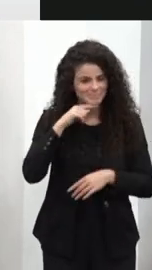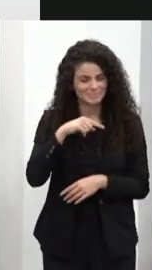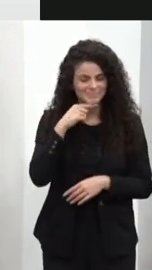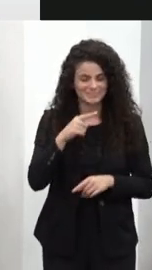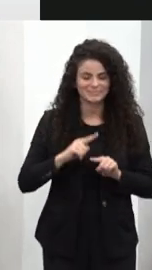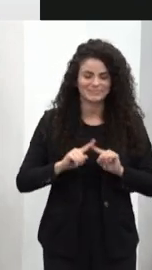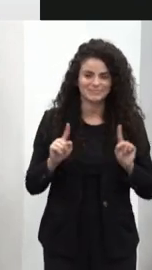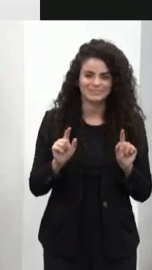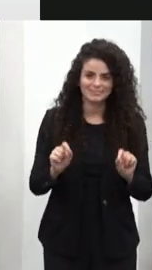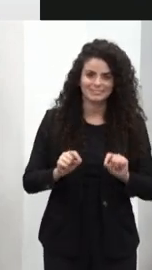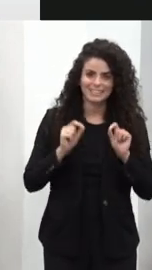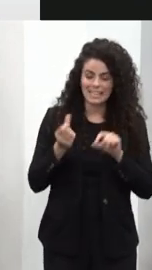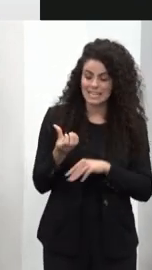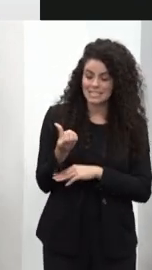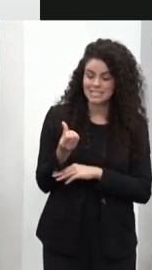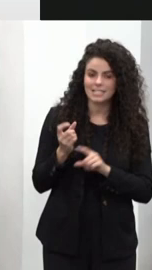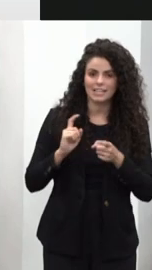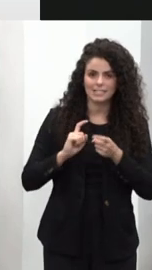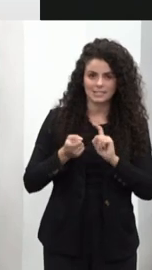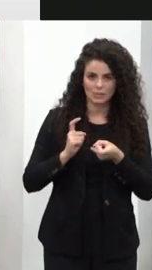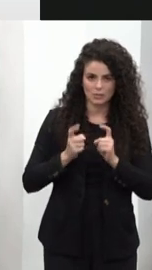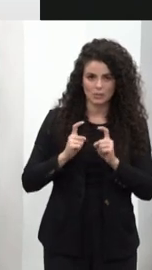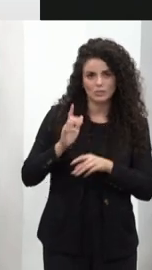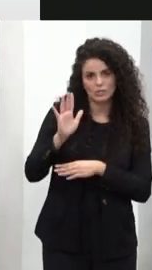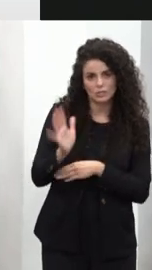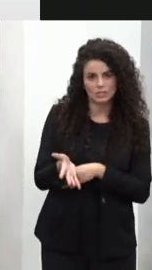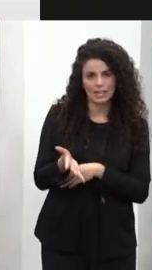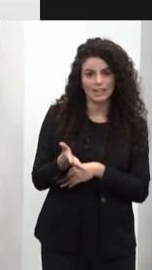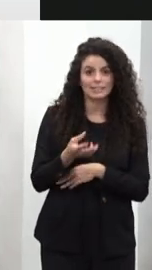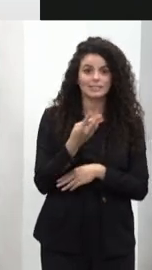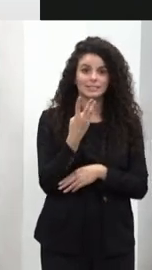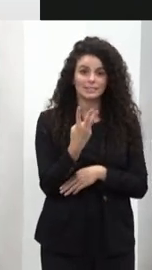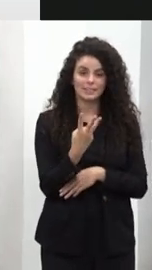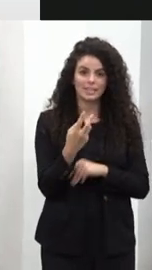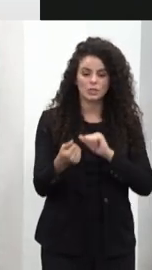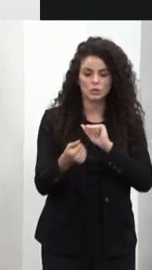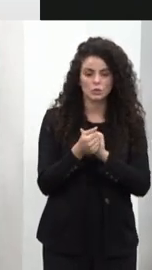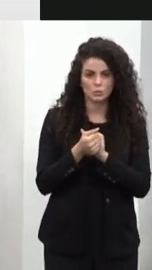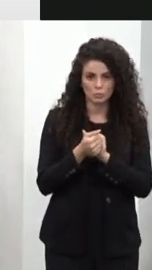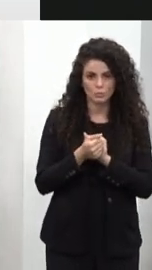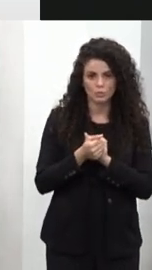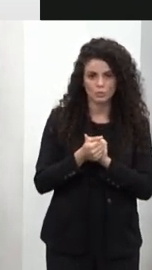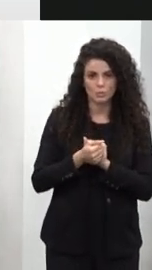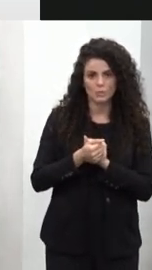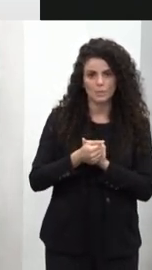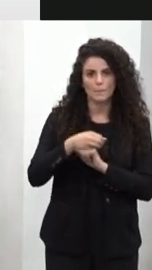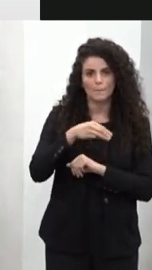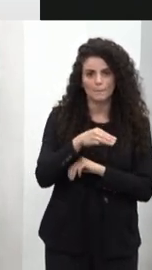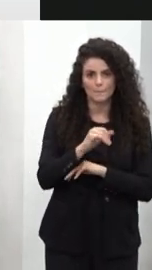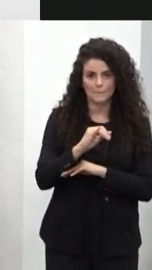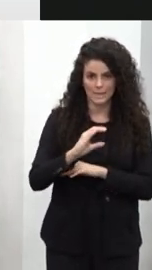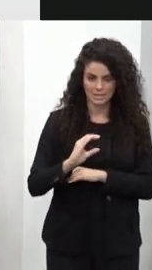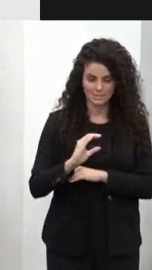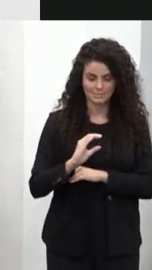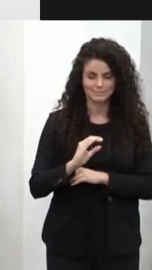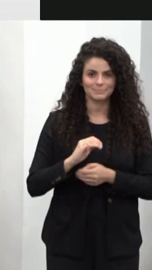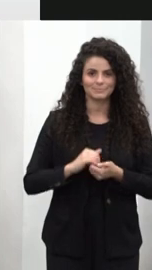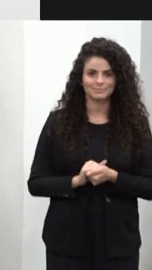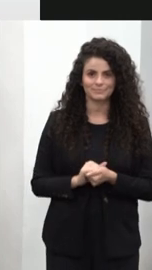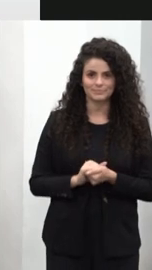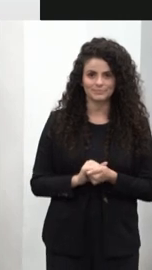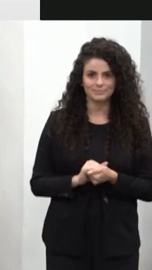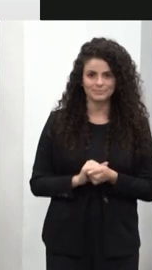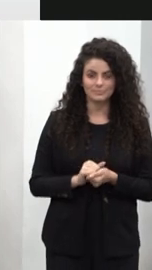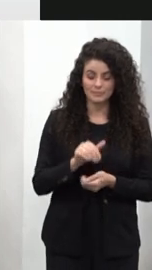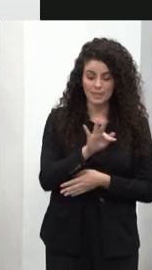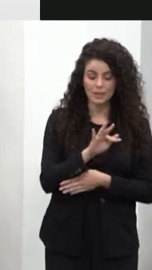é seis reuniões seis reuniões já foram seis reuniões de trabalho sendo três com o ministério da cultura a FCC assina por meio do